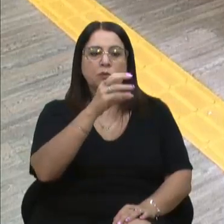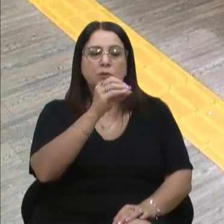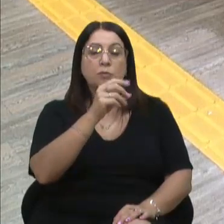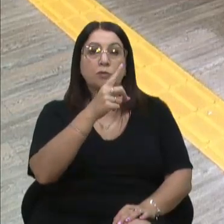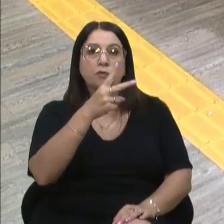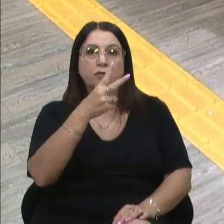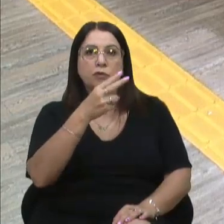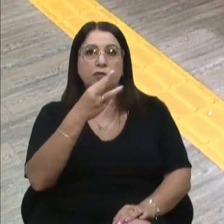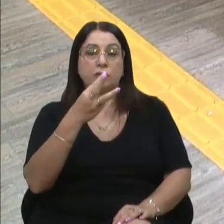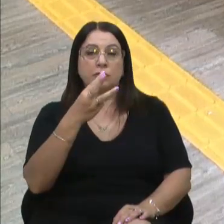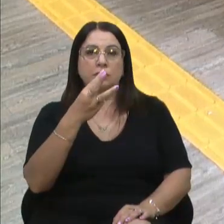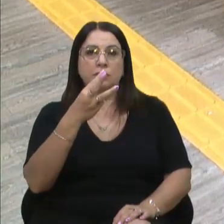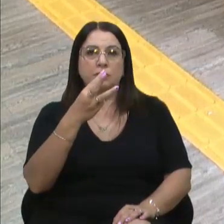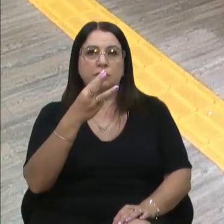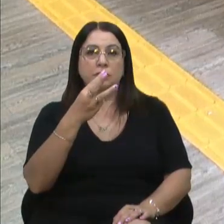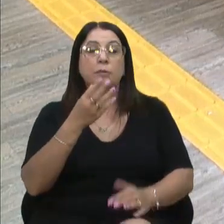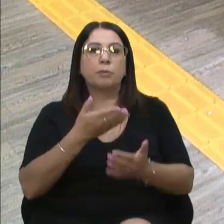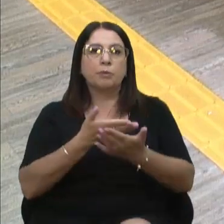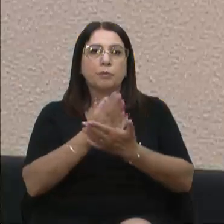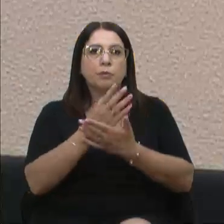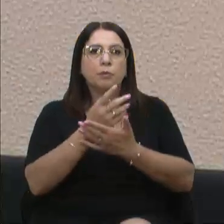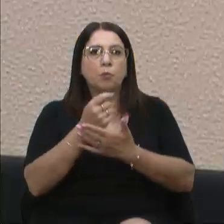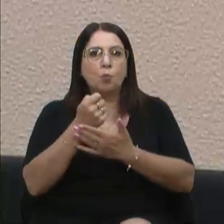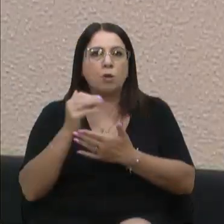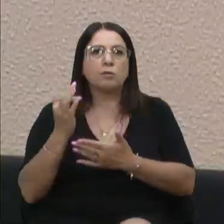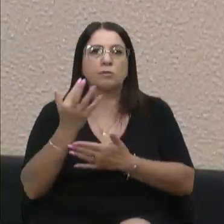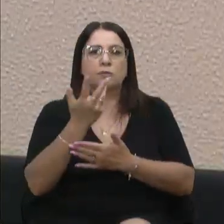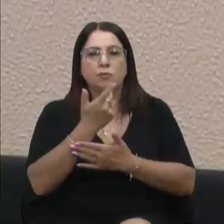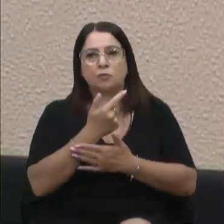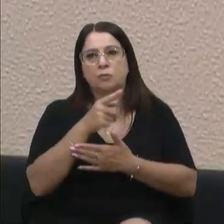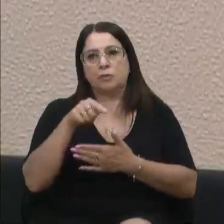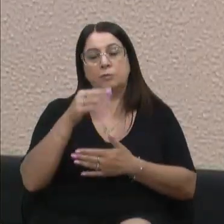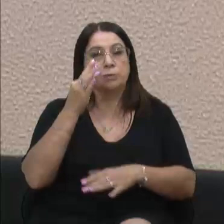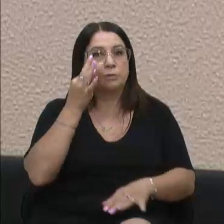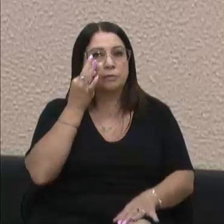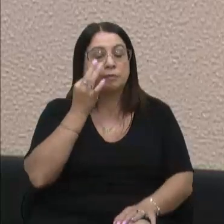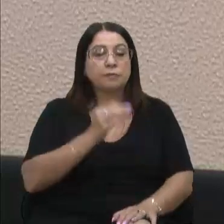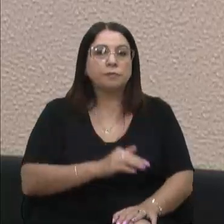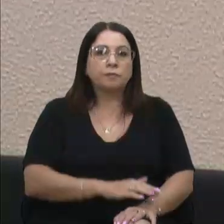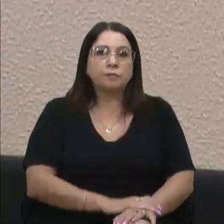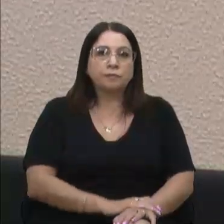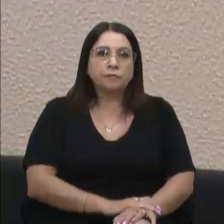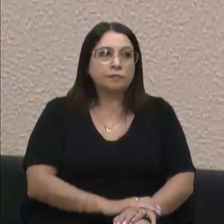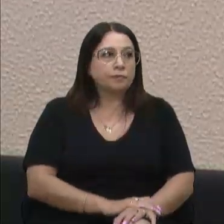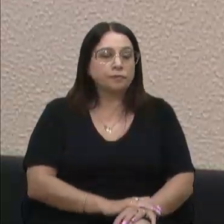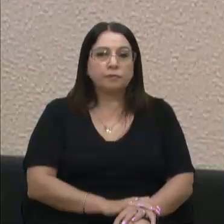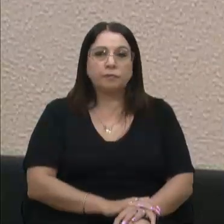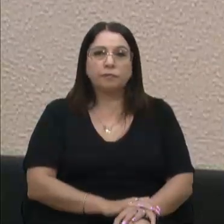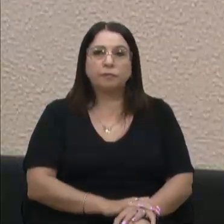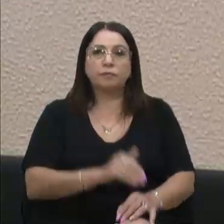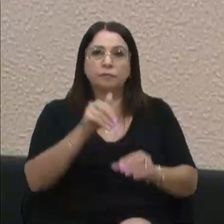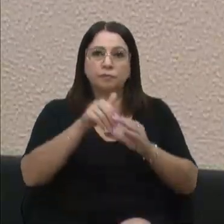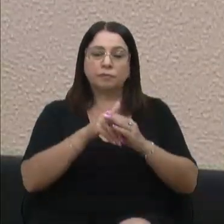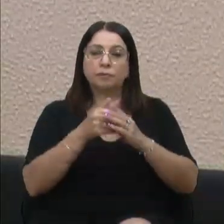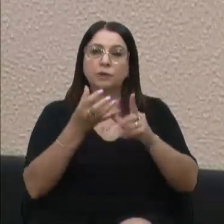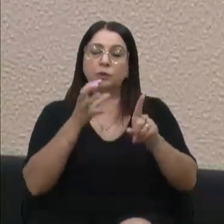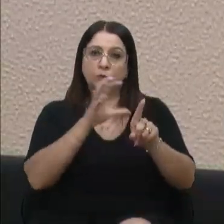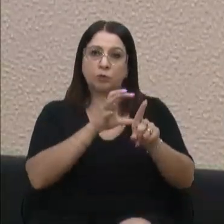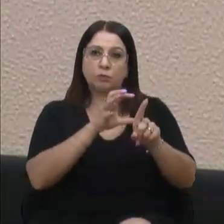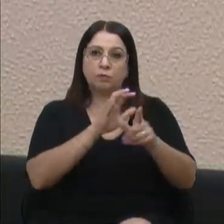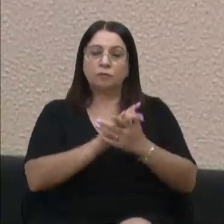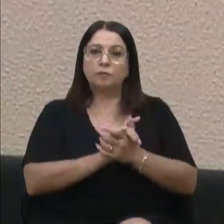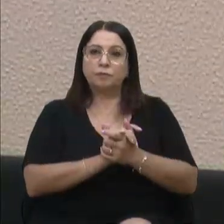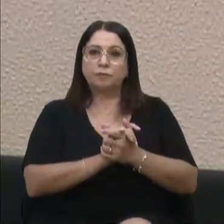7.000/7/2023 foi aprovado por a maioria dos presentes. Com votos contrários